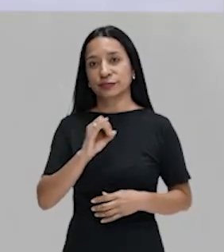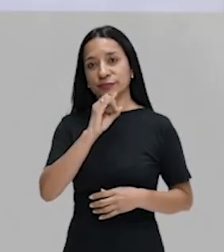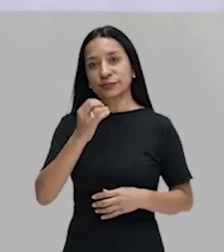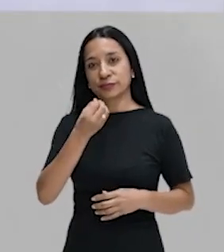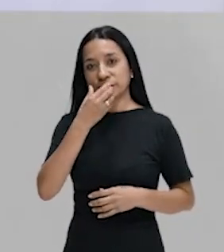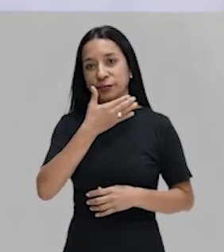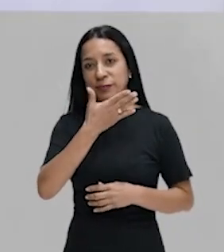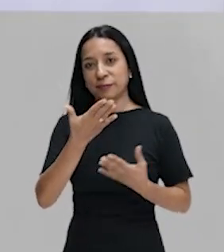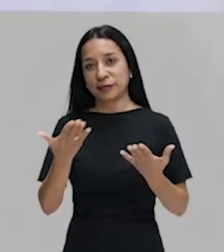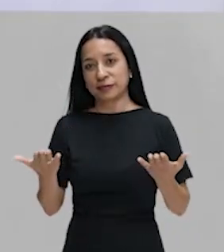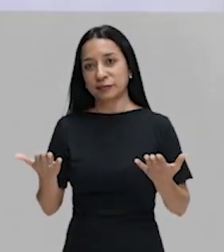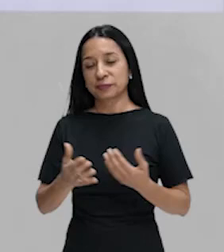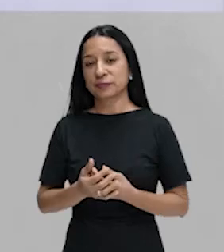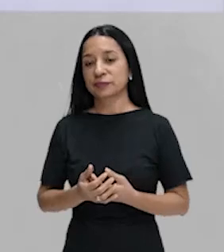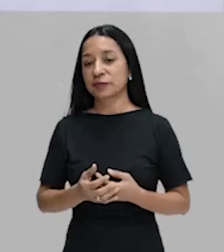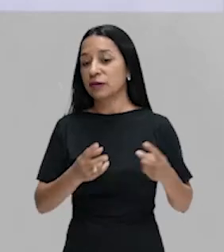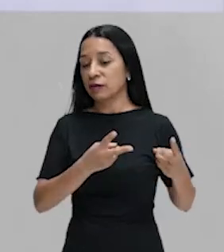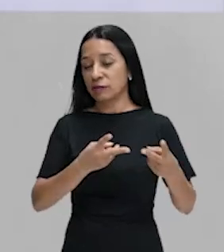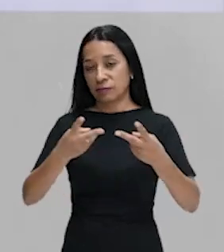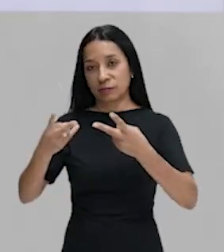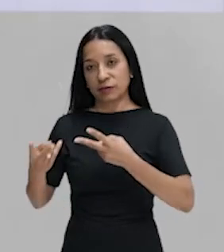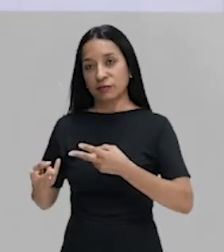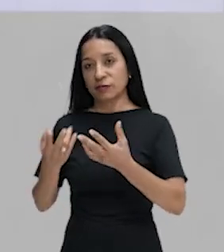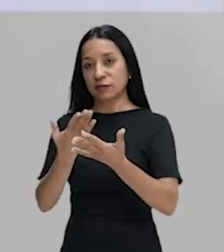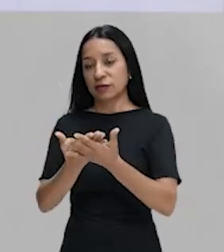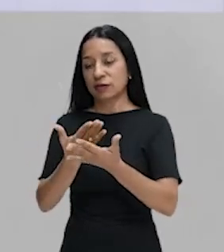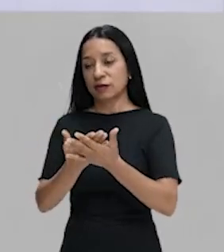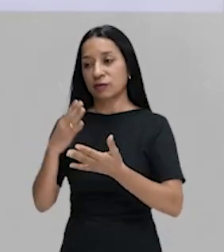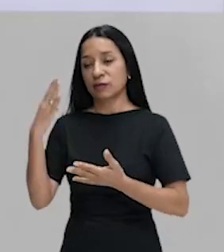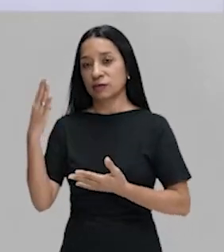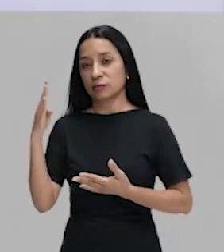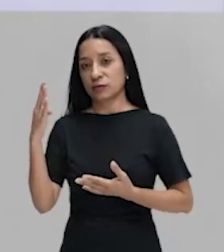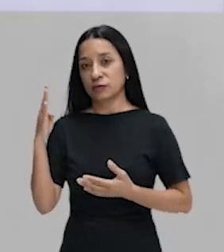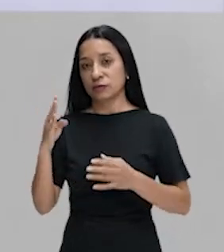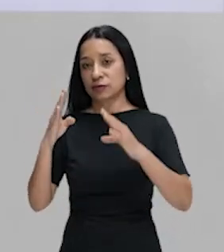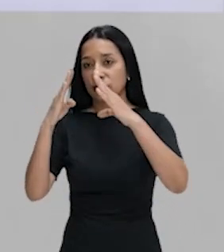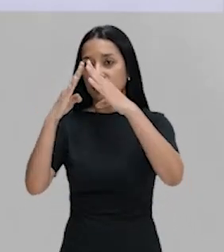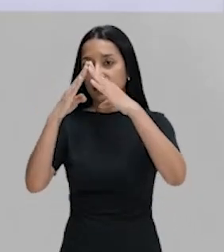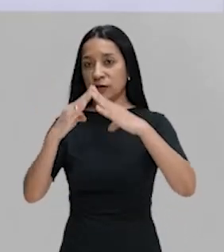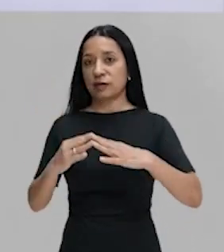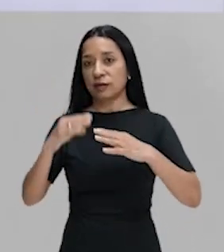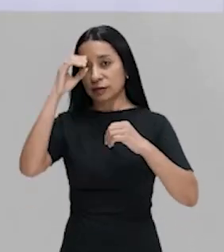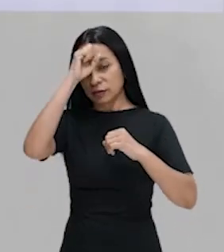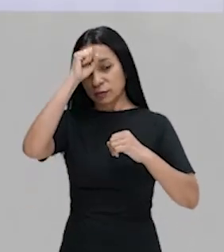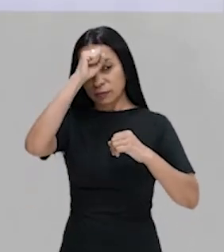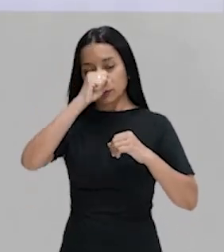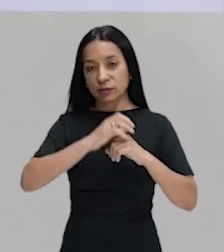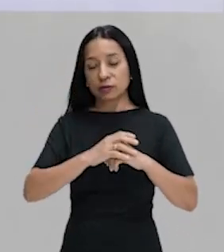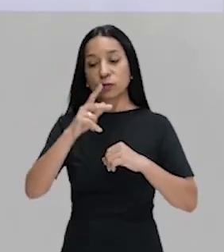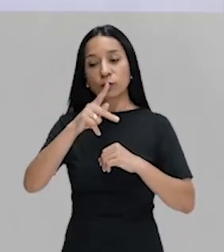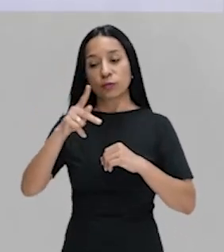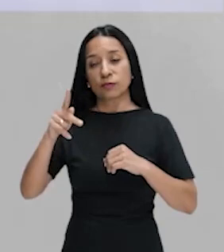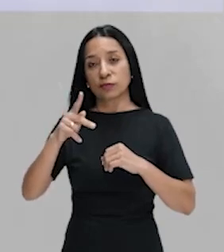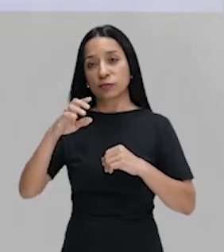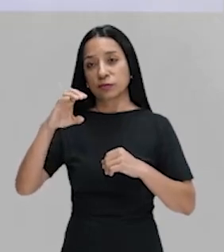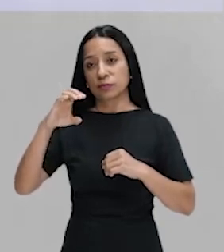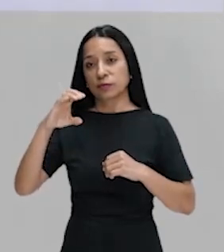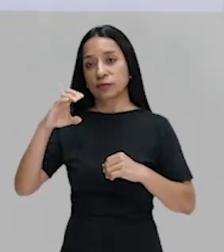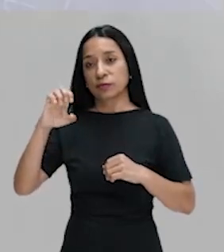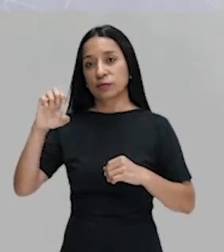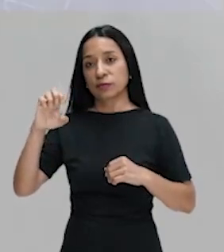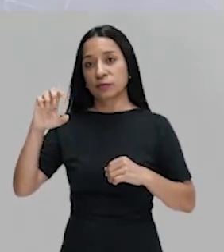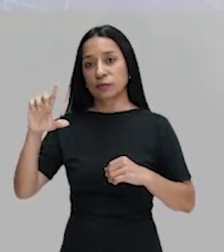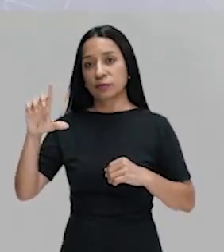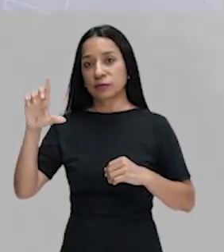galerinha, tudo bem com vocês? Sejam bem-vindos a mais uma aula de Biologia do Fique em Casa Aprendendo. Eu sou o professor Celso Ramos. Hoje nós vamos